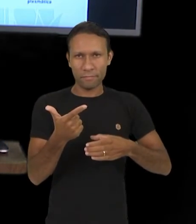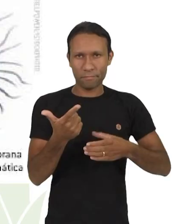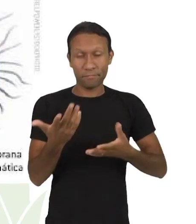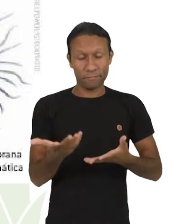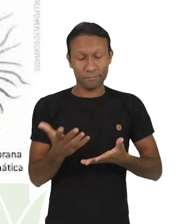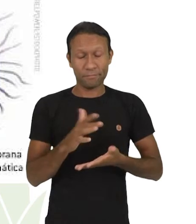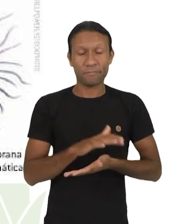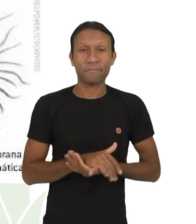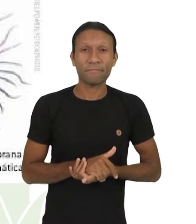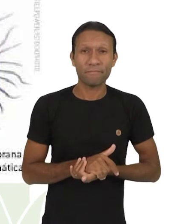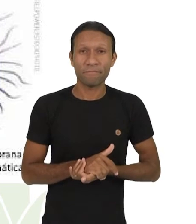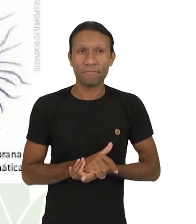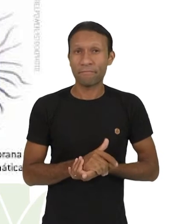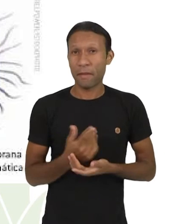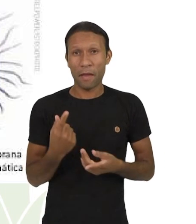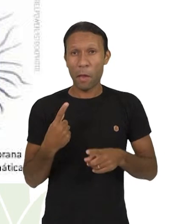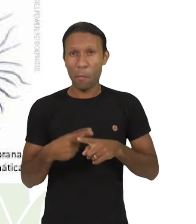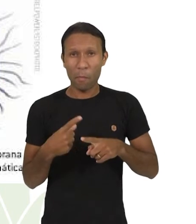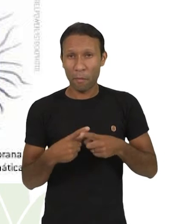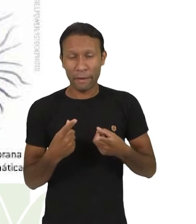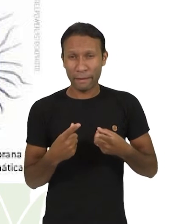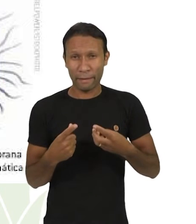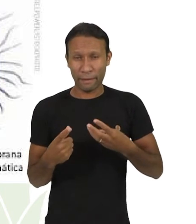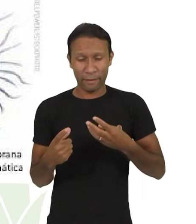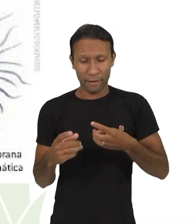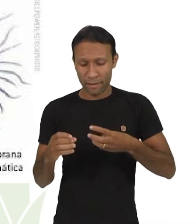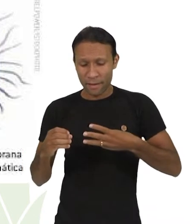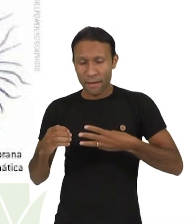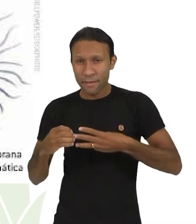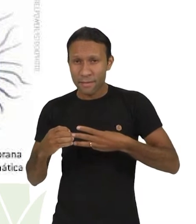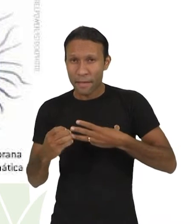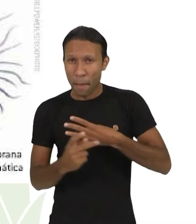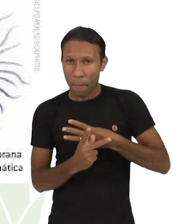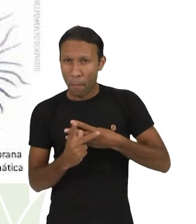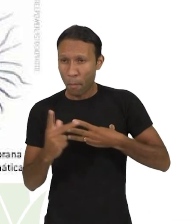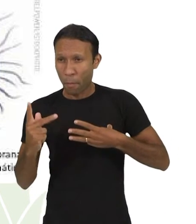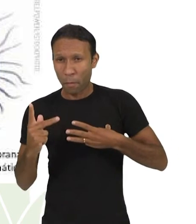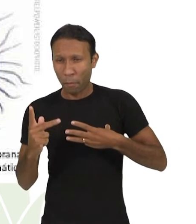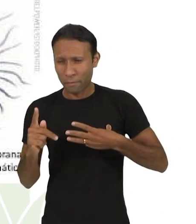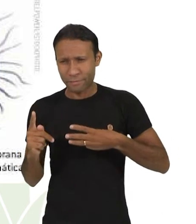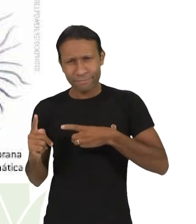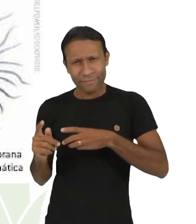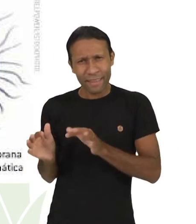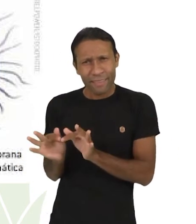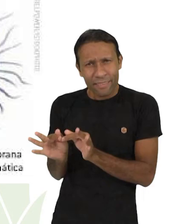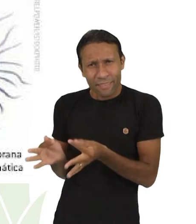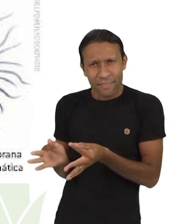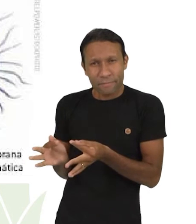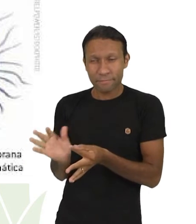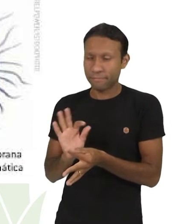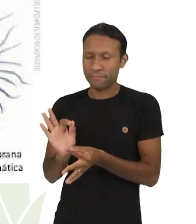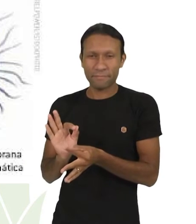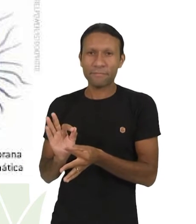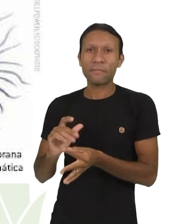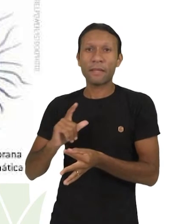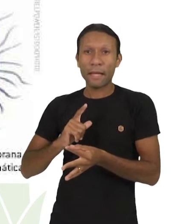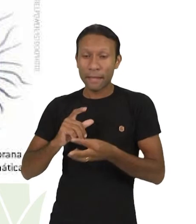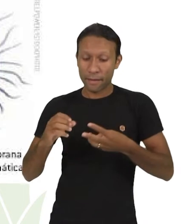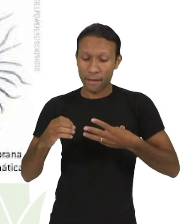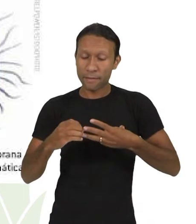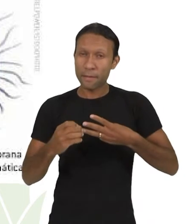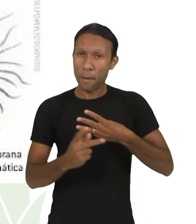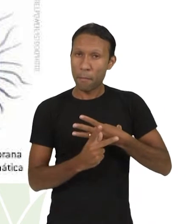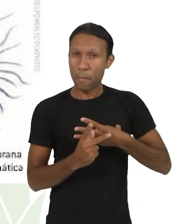bom? Mas olha, não é porque é procarionte que vai ser mega ultra simples, não vai ter nada, tá? Você tem